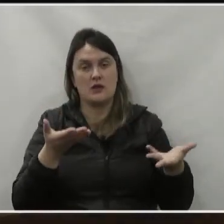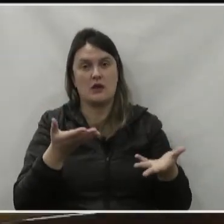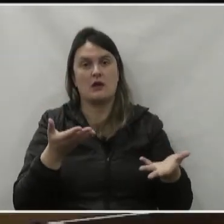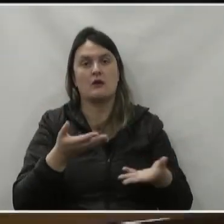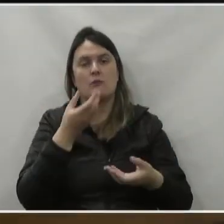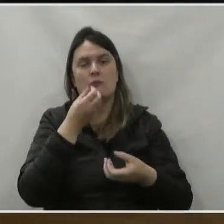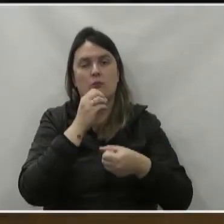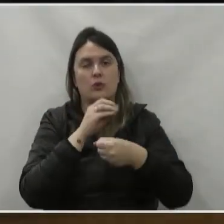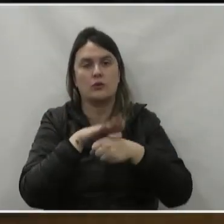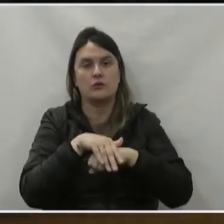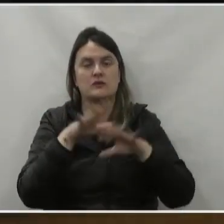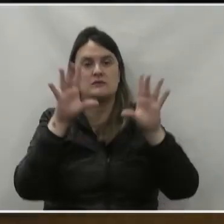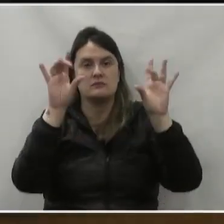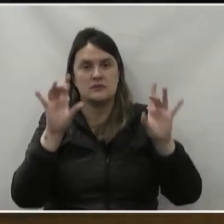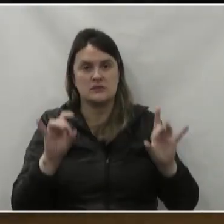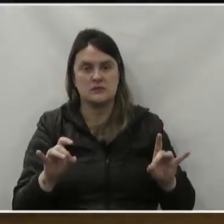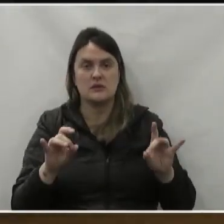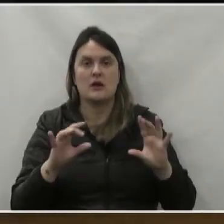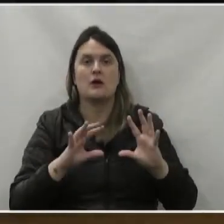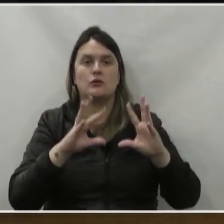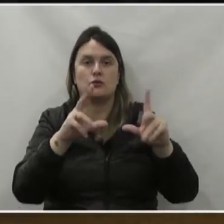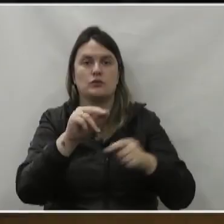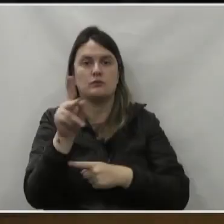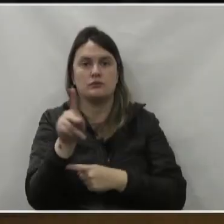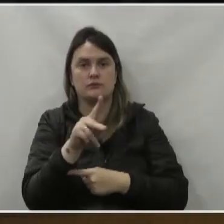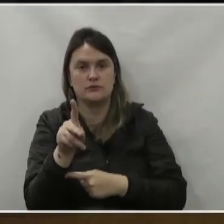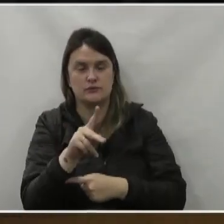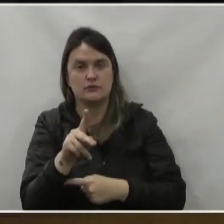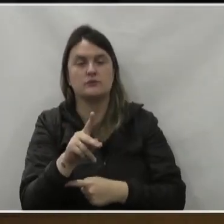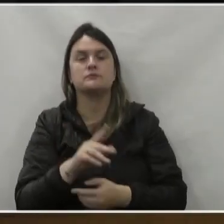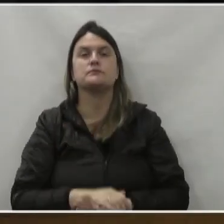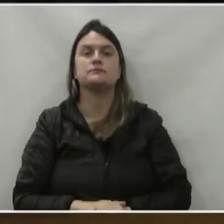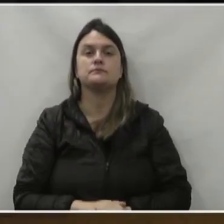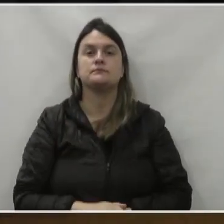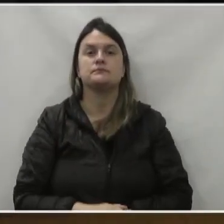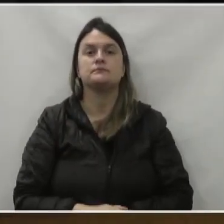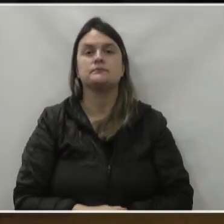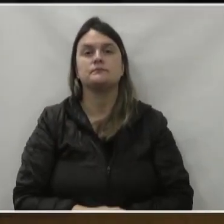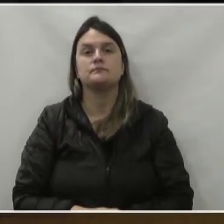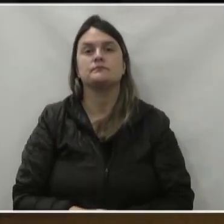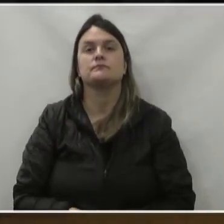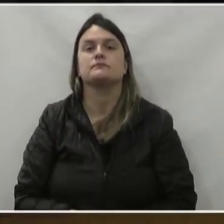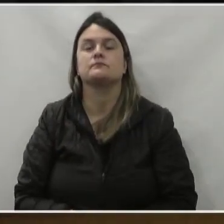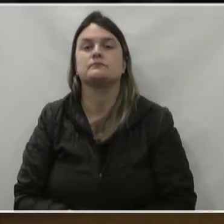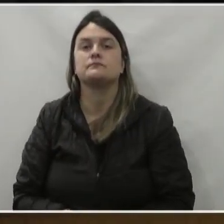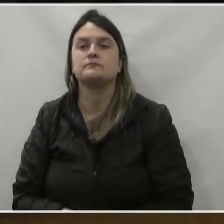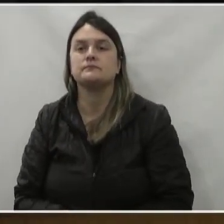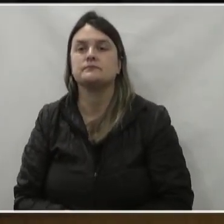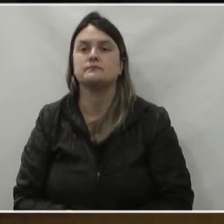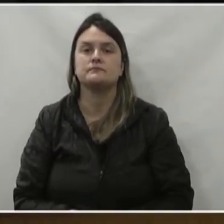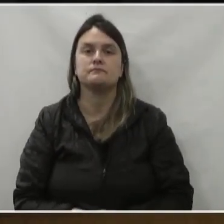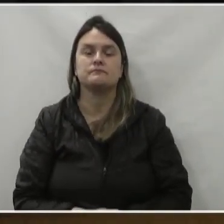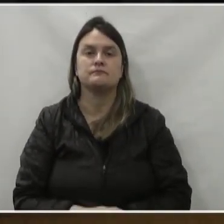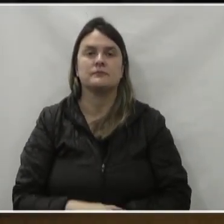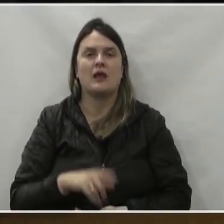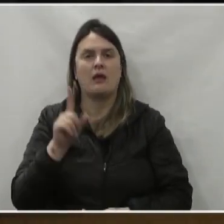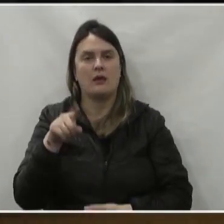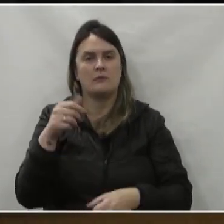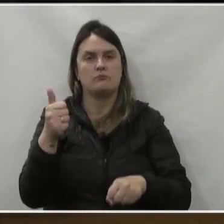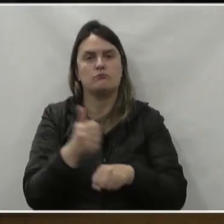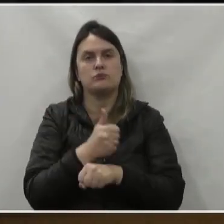boa noite especial a todos os professores e professoras, que é uma